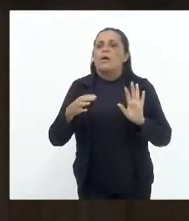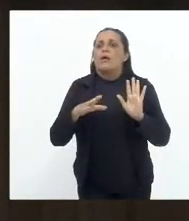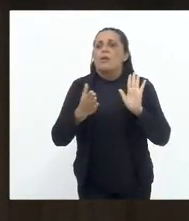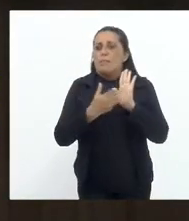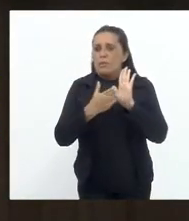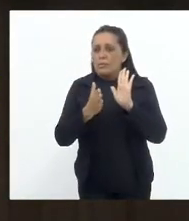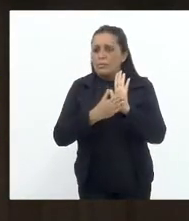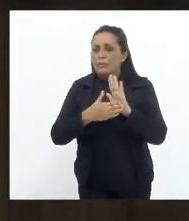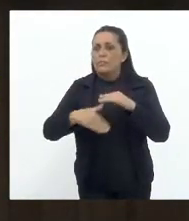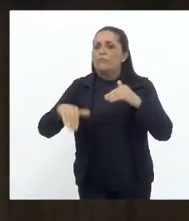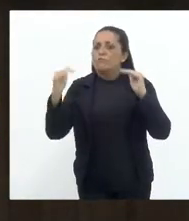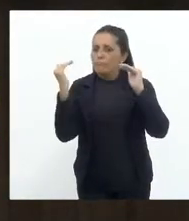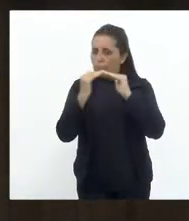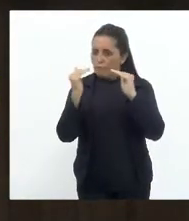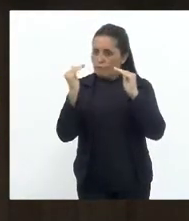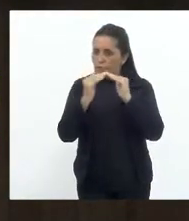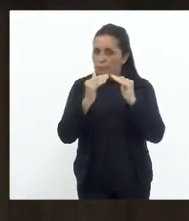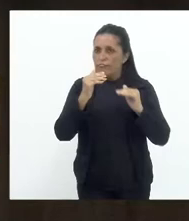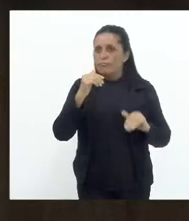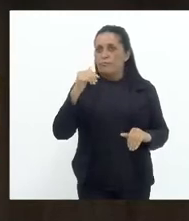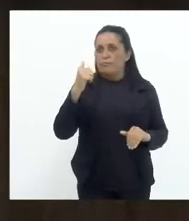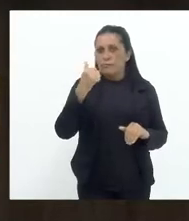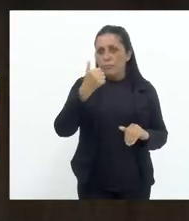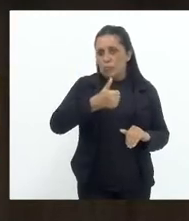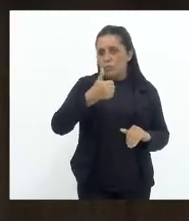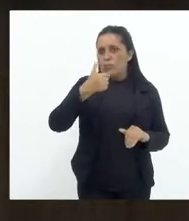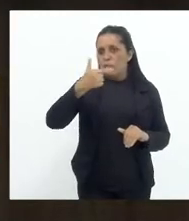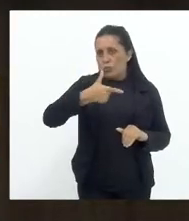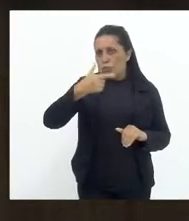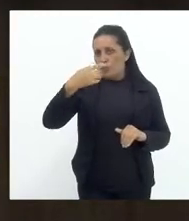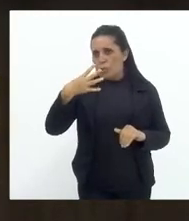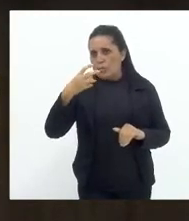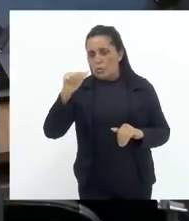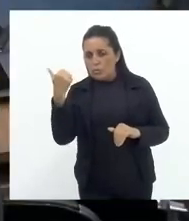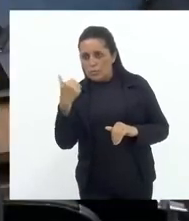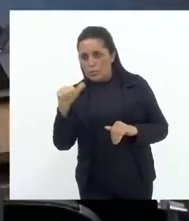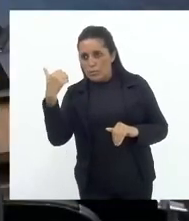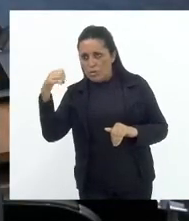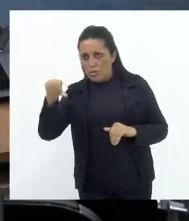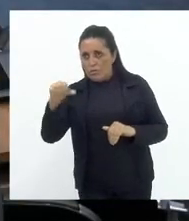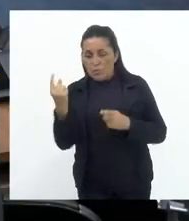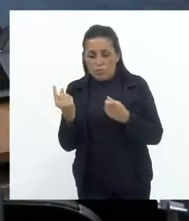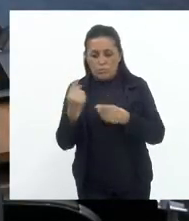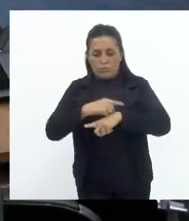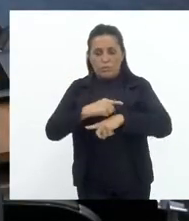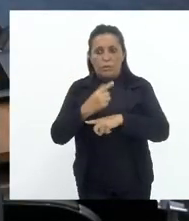nove dez onze 18 19 contrários da mais emendas